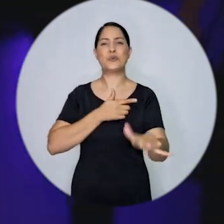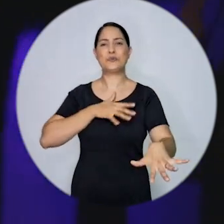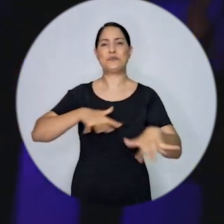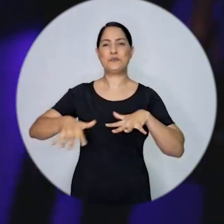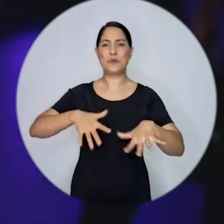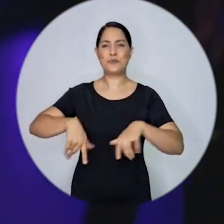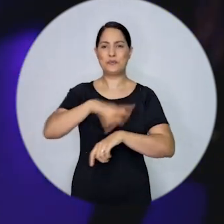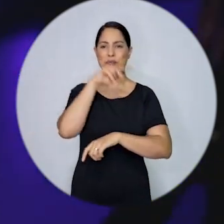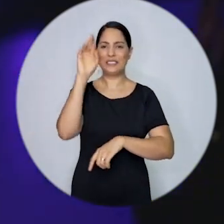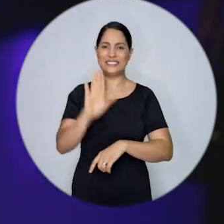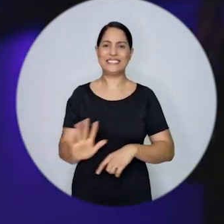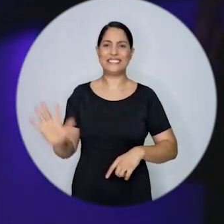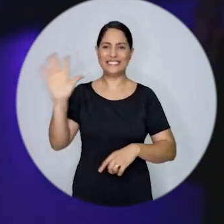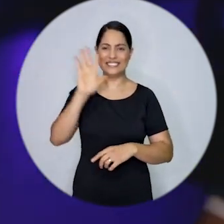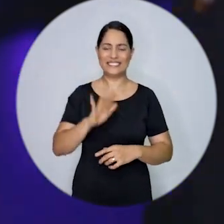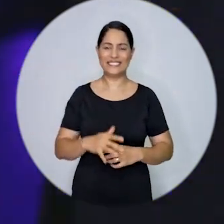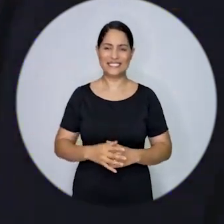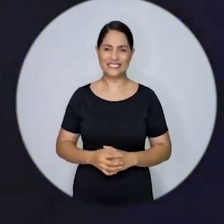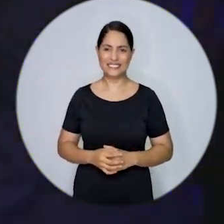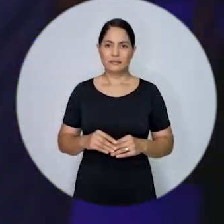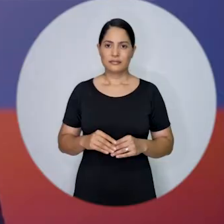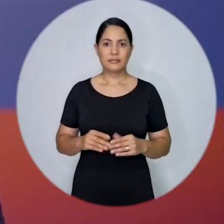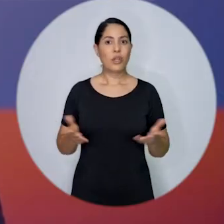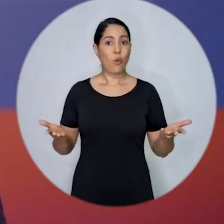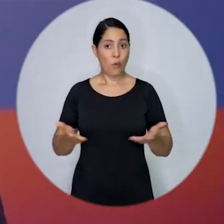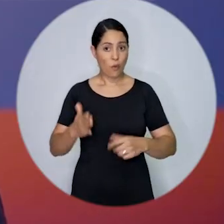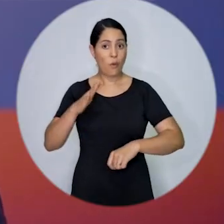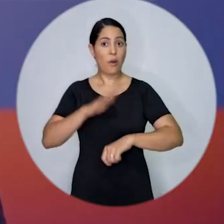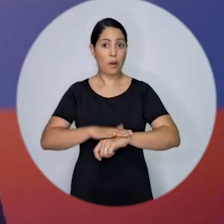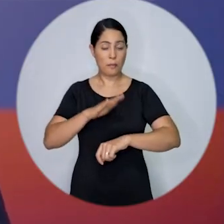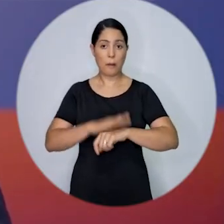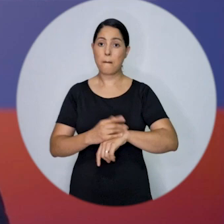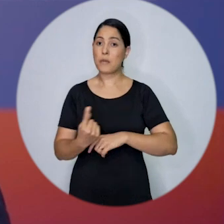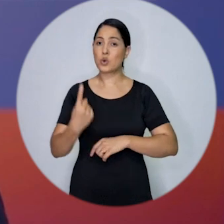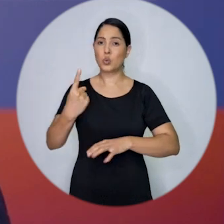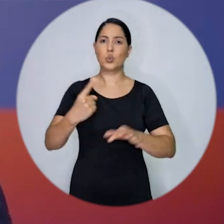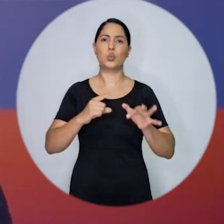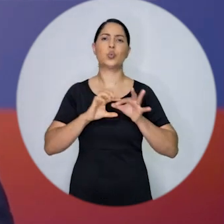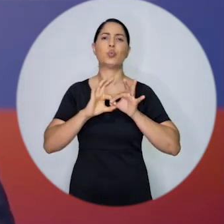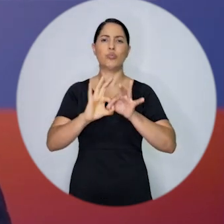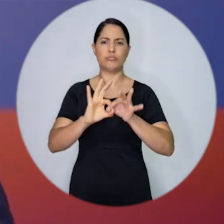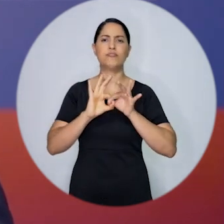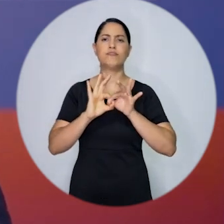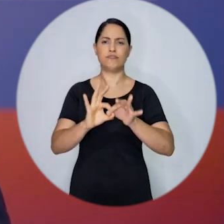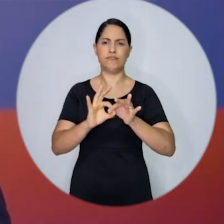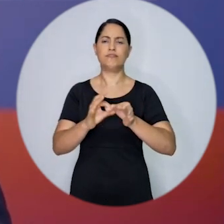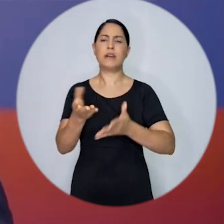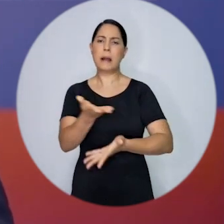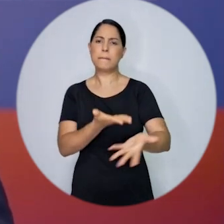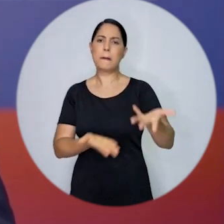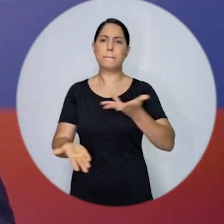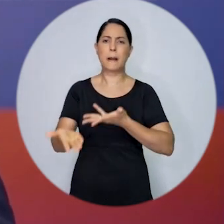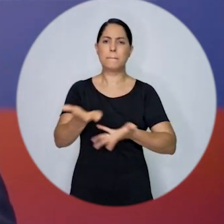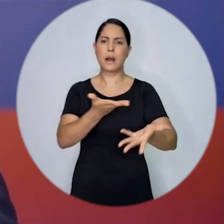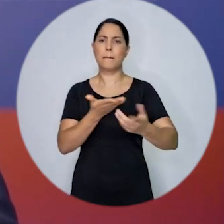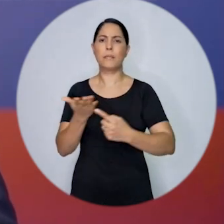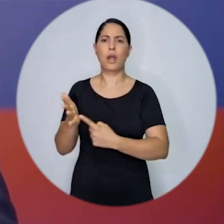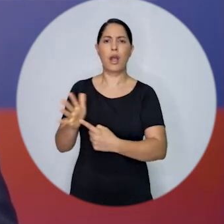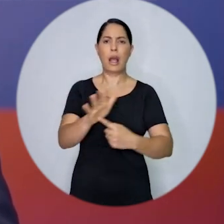motivada, de um movimento que é de todos nós, que é do Brasil. É um momento de unidade, de integração e